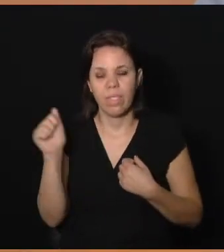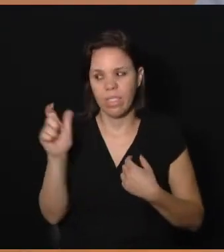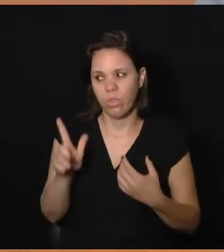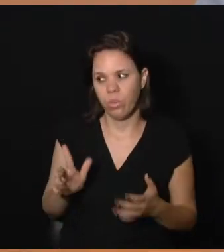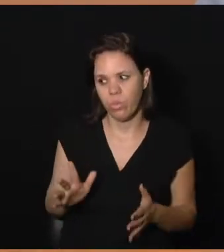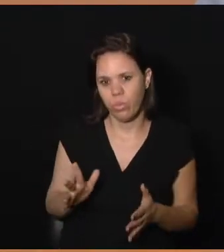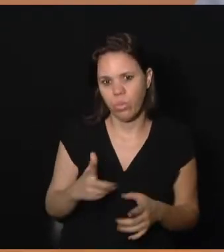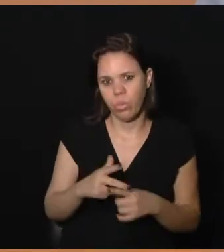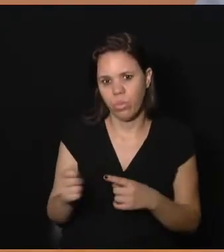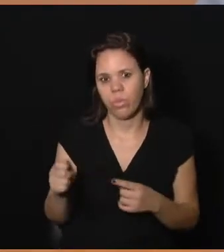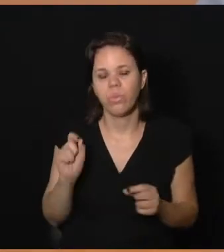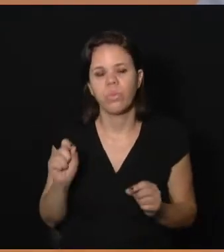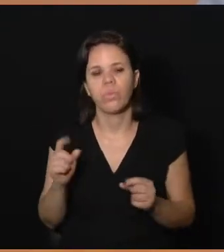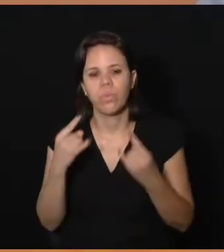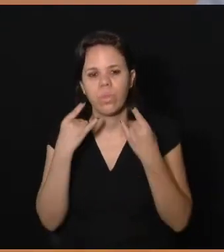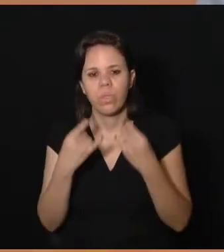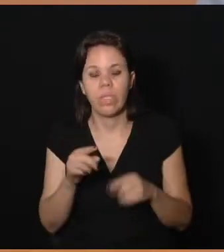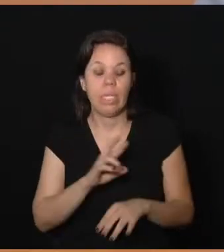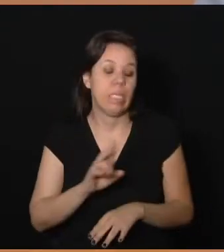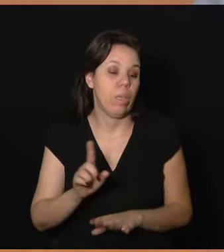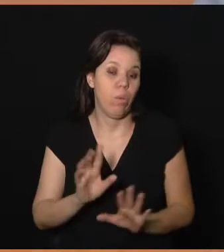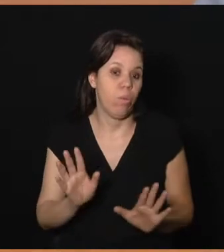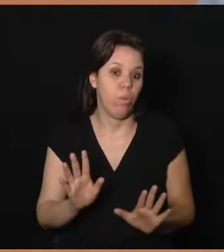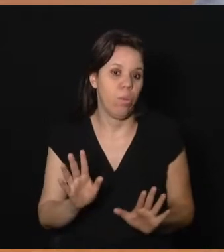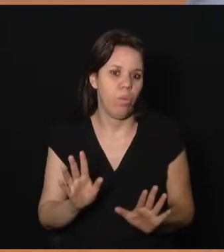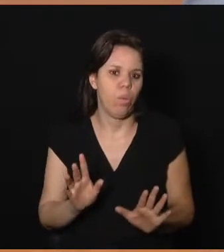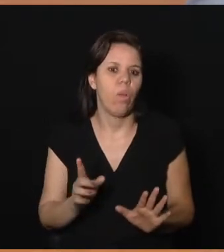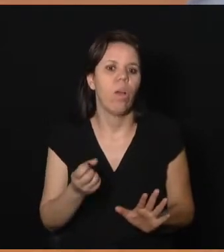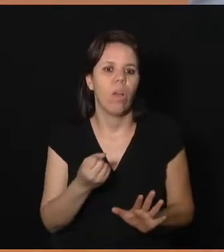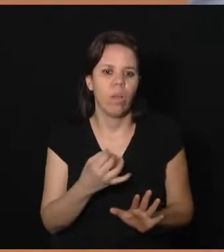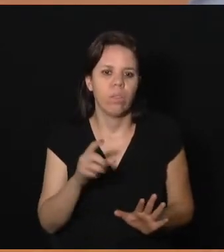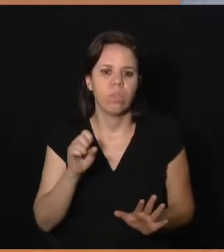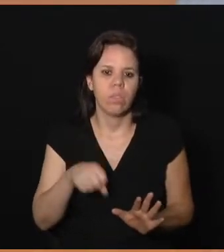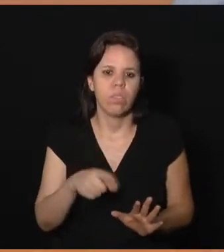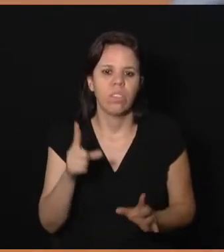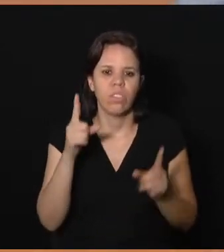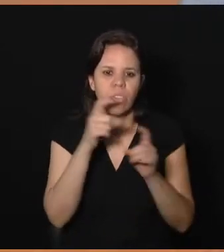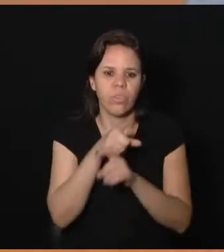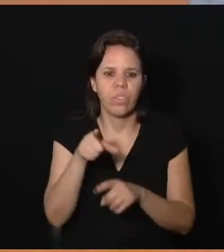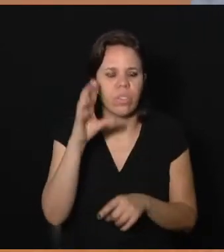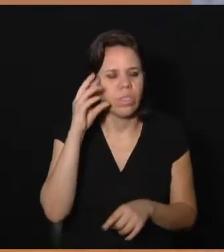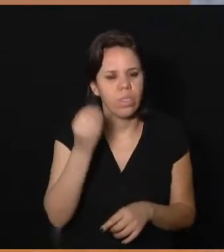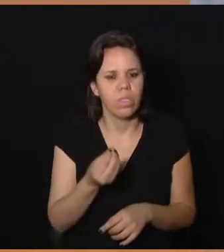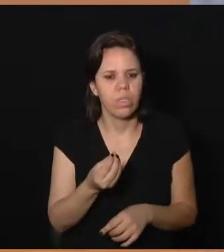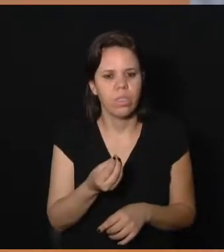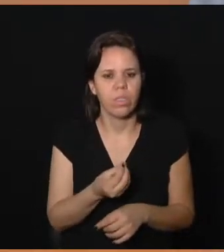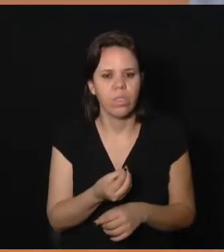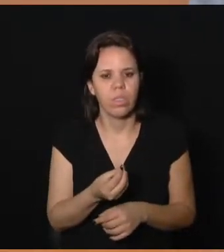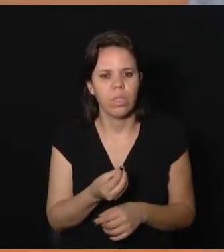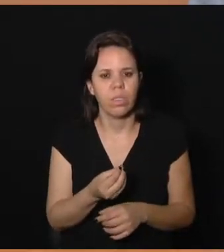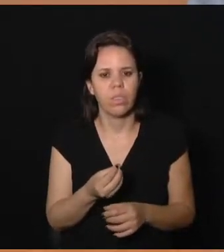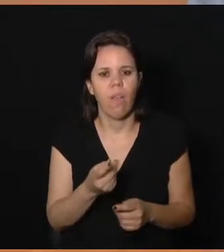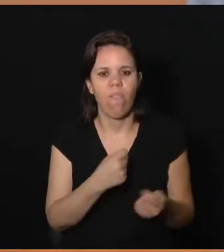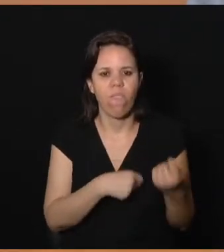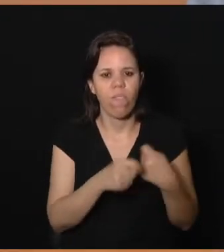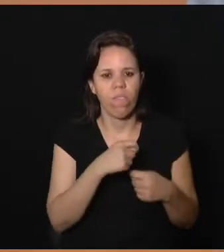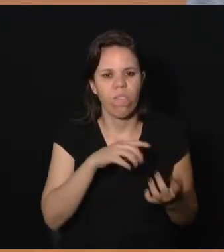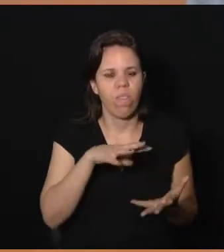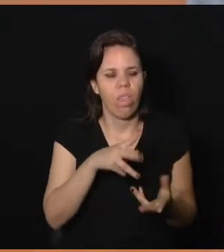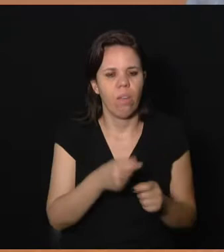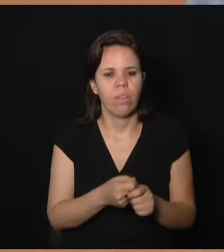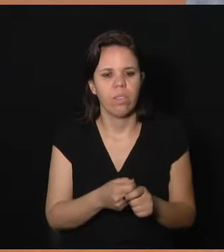dizer, superavitário é o que interessa. Não, o que interessa é o fluxo de comércio. É difícil você entender a nona economia global sendo